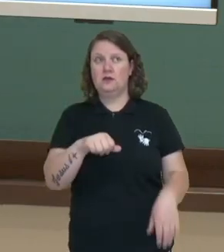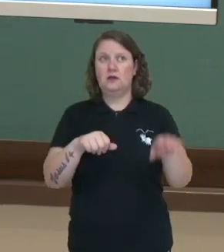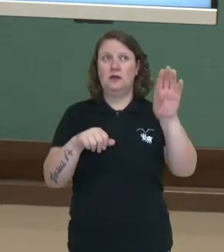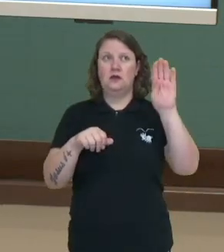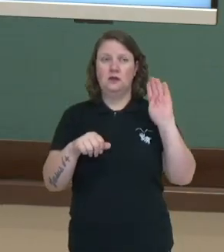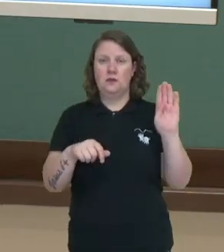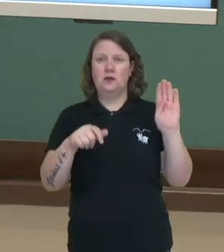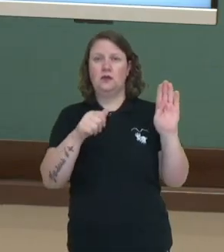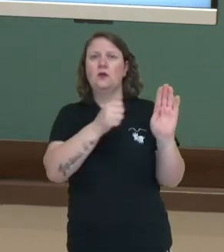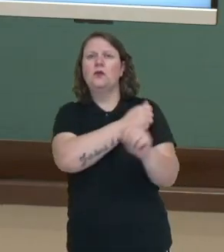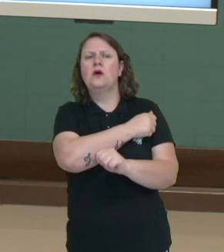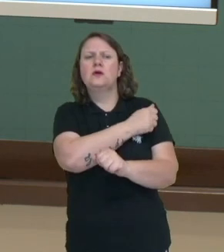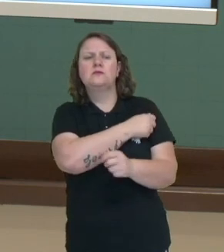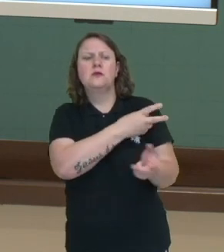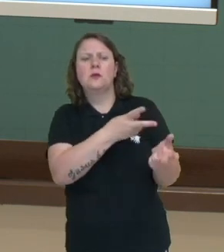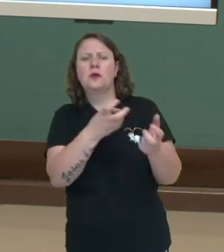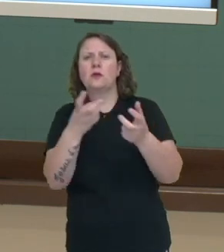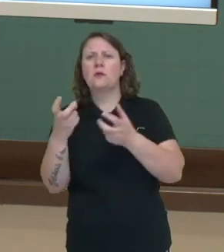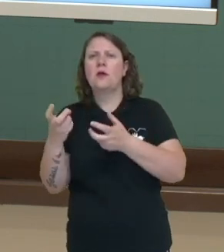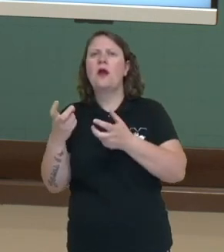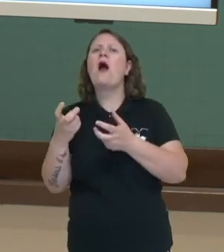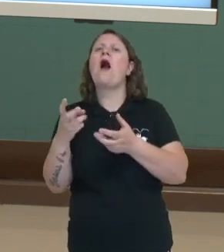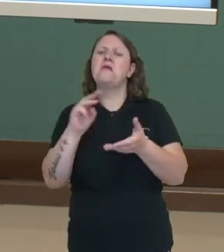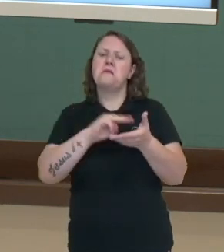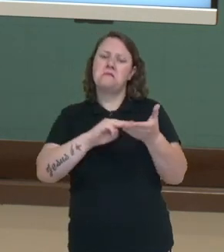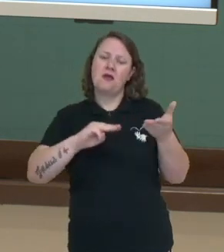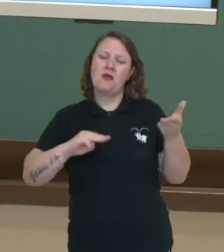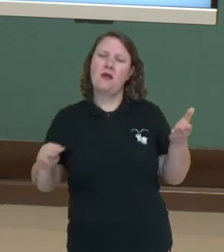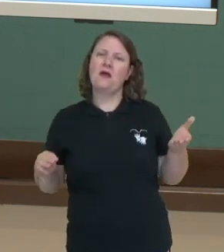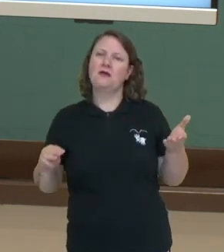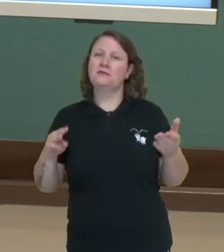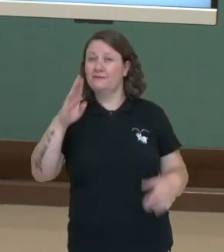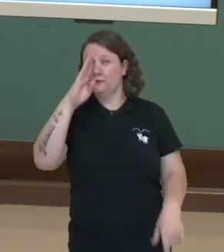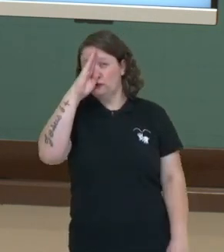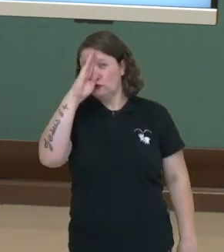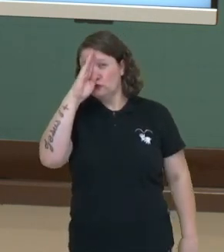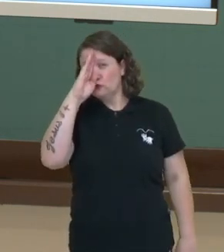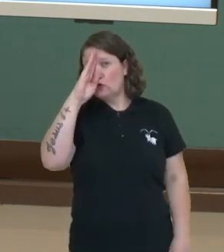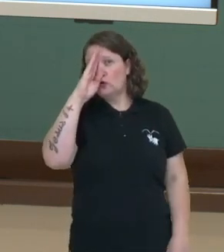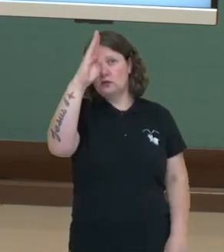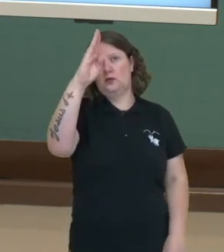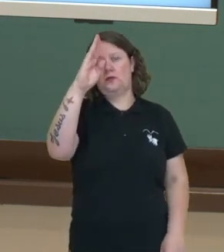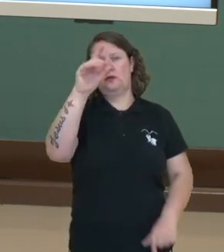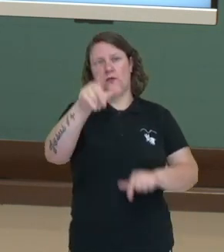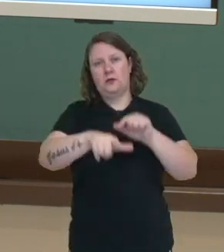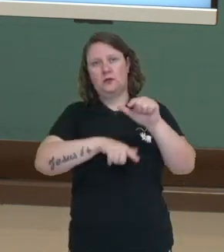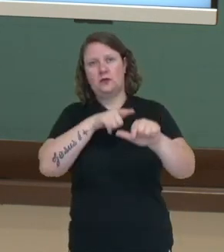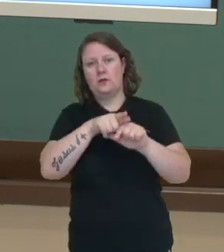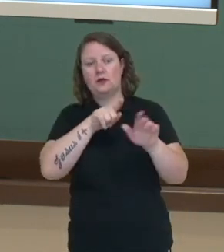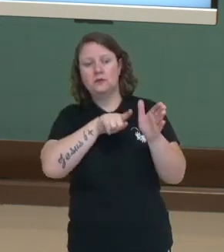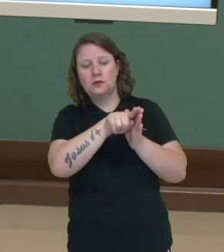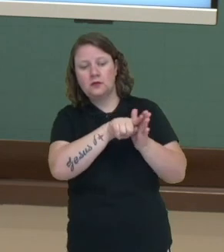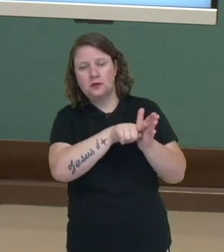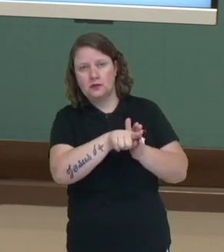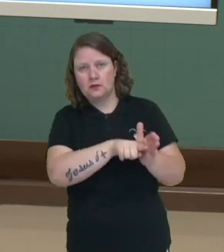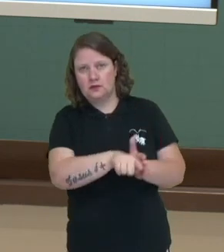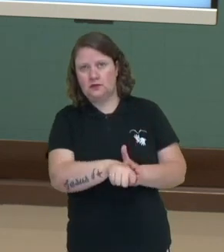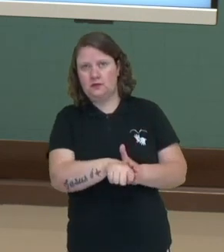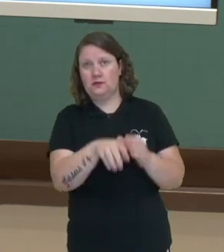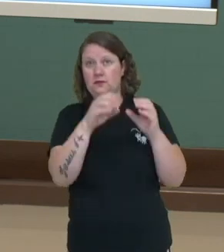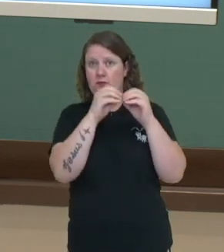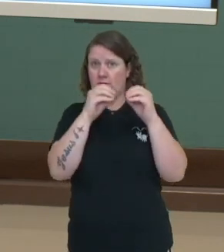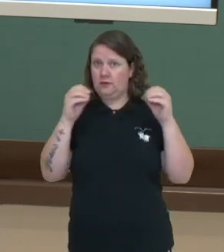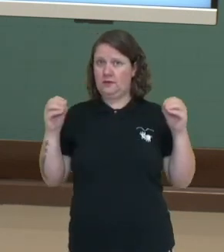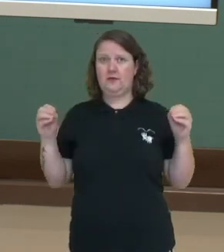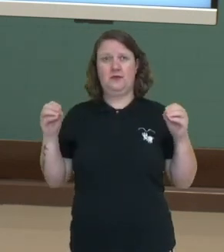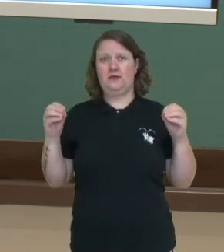os alunos perceberam que o método de checagem era essencial ao trabalho. Aqui nós temos uma oração objetiva